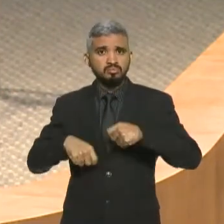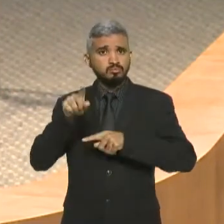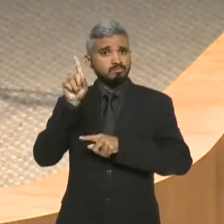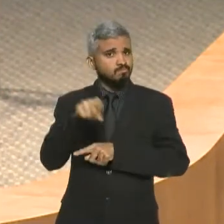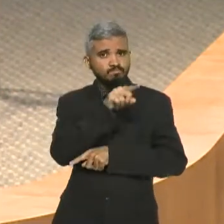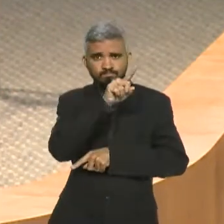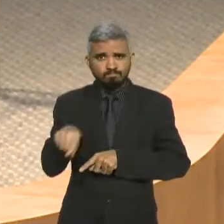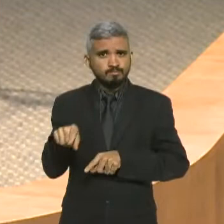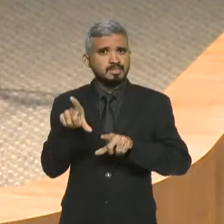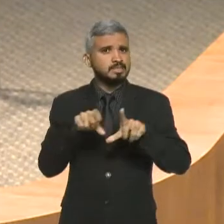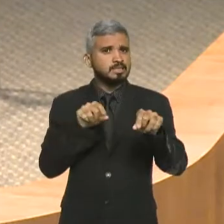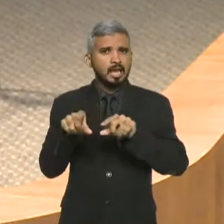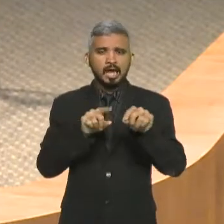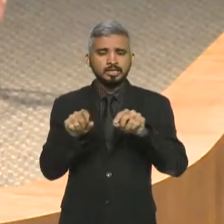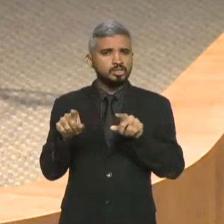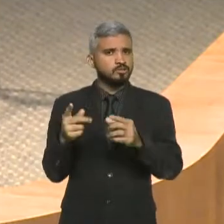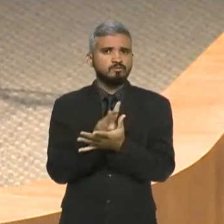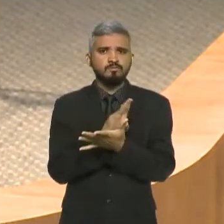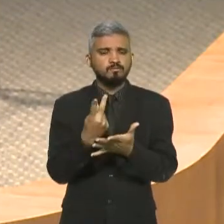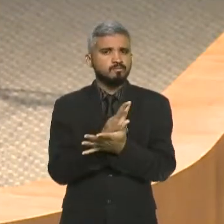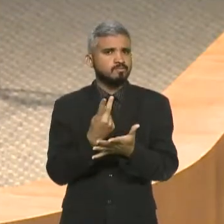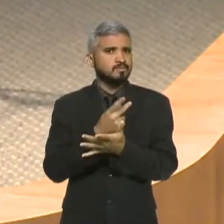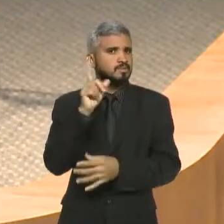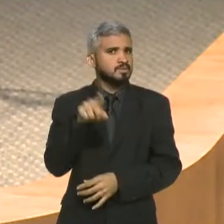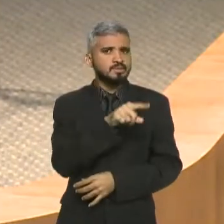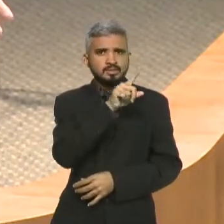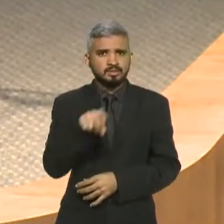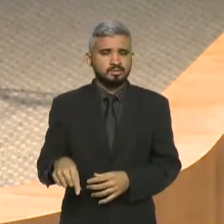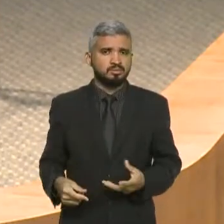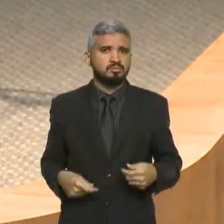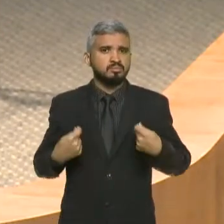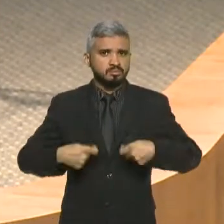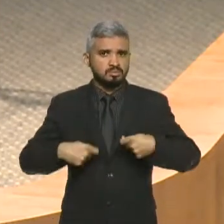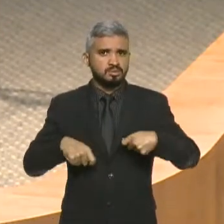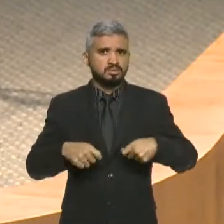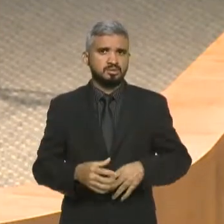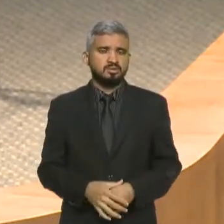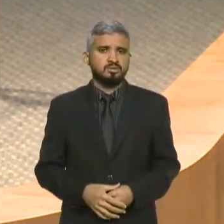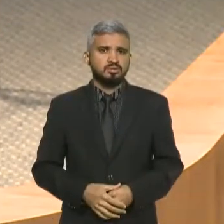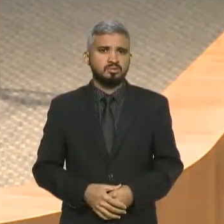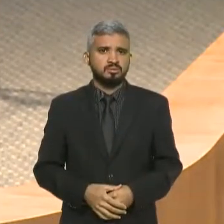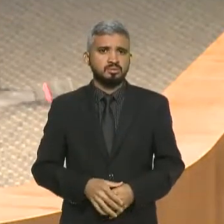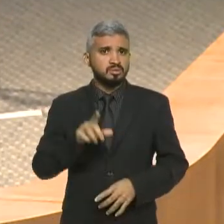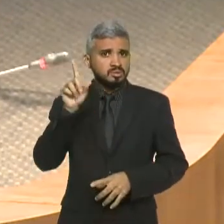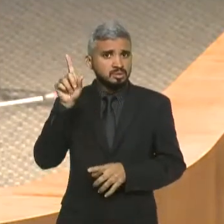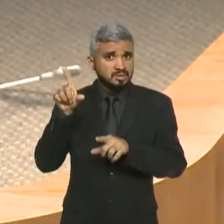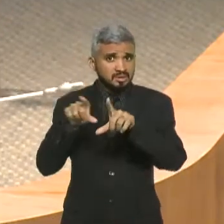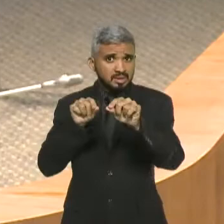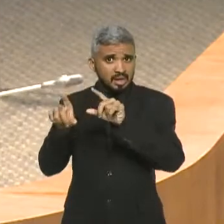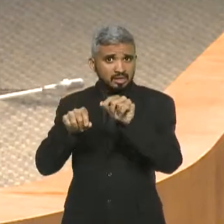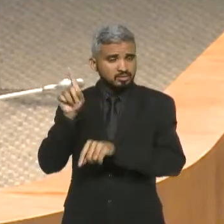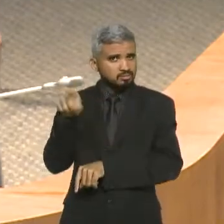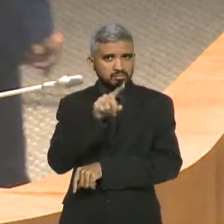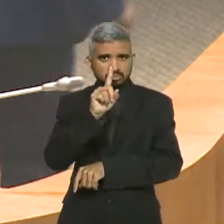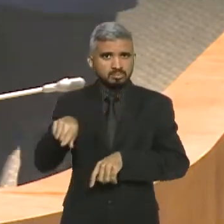fraudulento, golpista, imundo, eleitoreiro e realizar o concurso público.